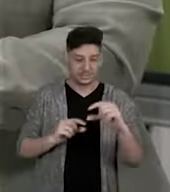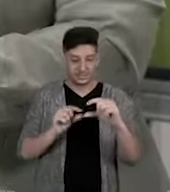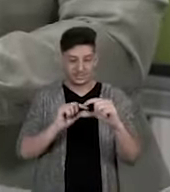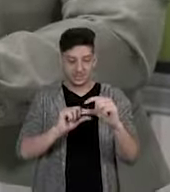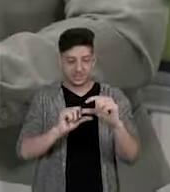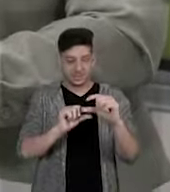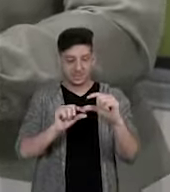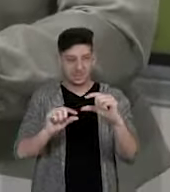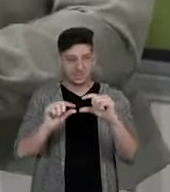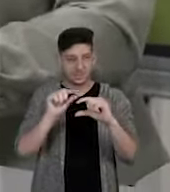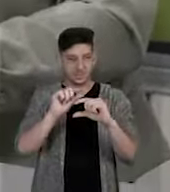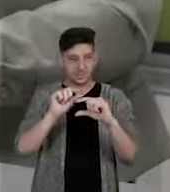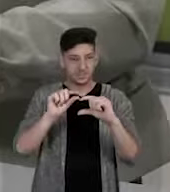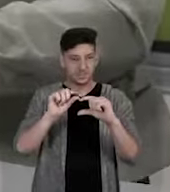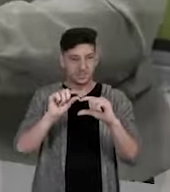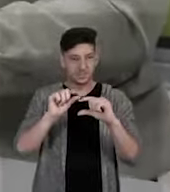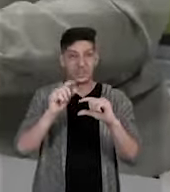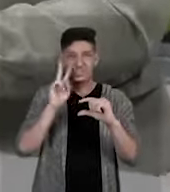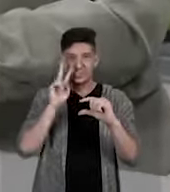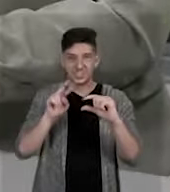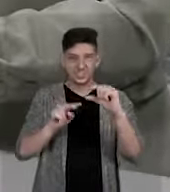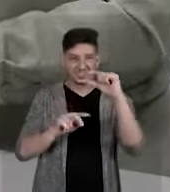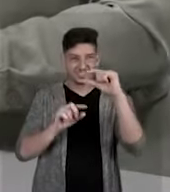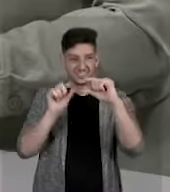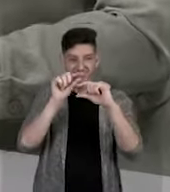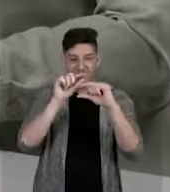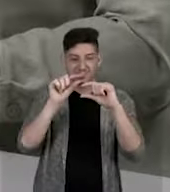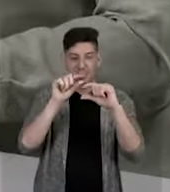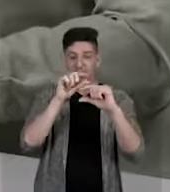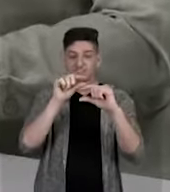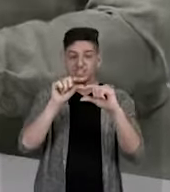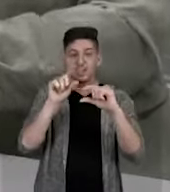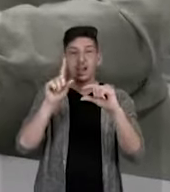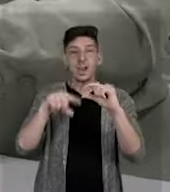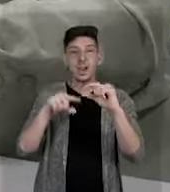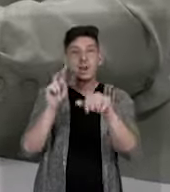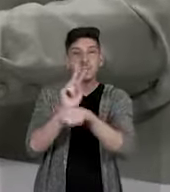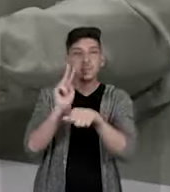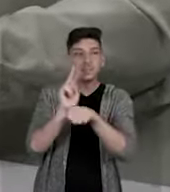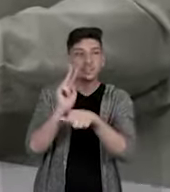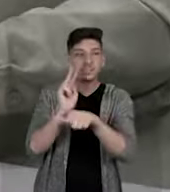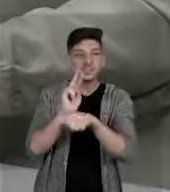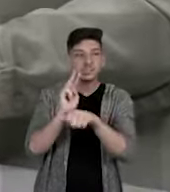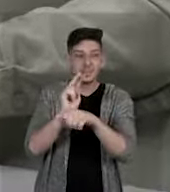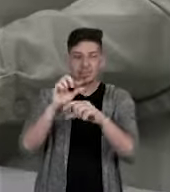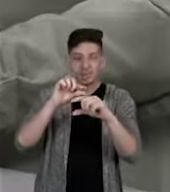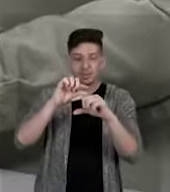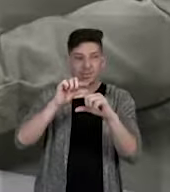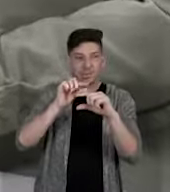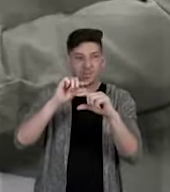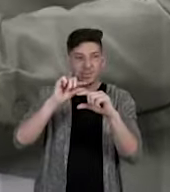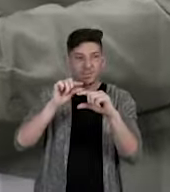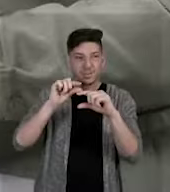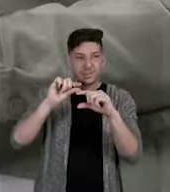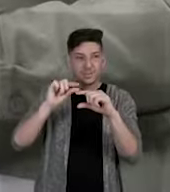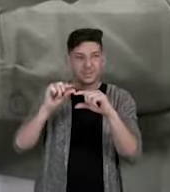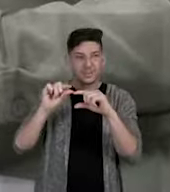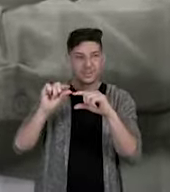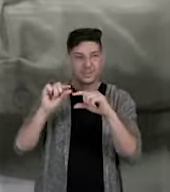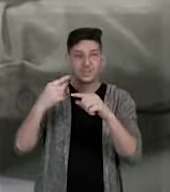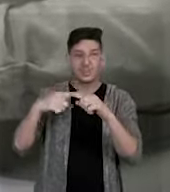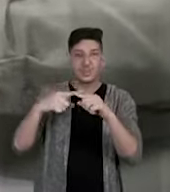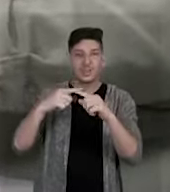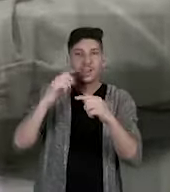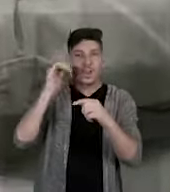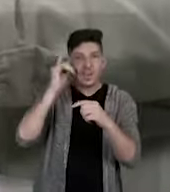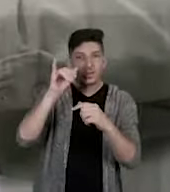evitar o desgaste. Esse disco de proteção, ele é nada mais aqui do que uma cartilagem. E essa cartilagem, ela evita